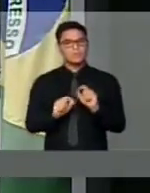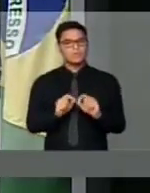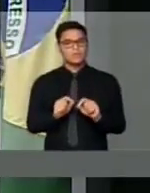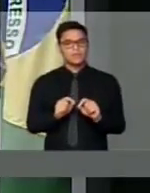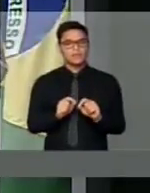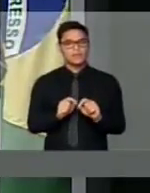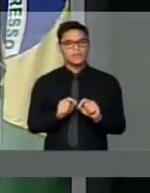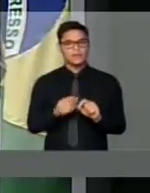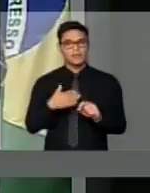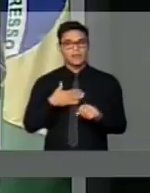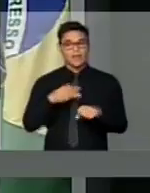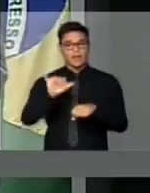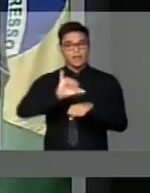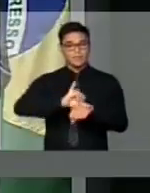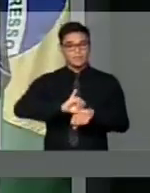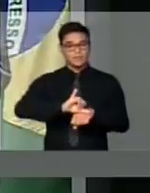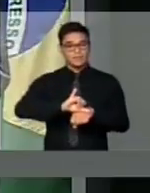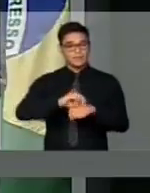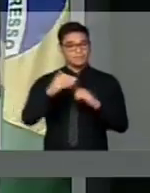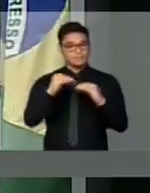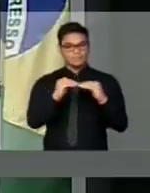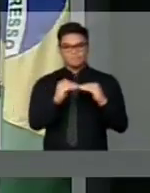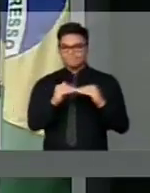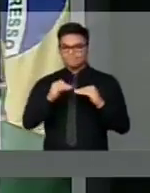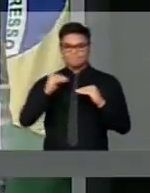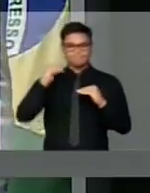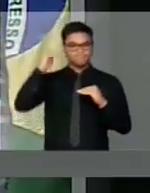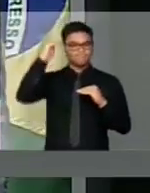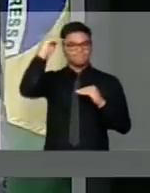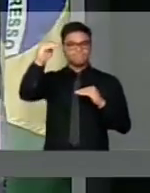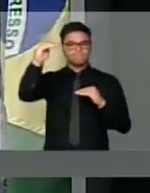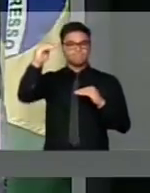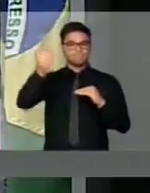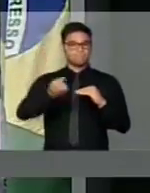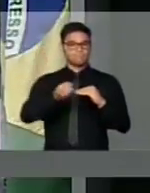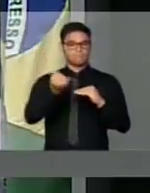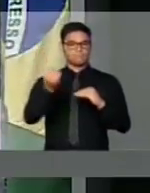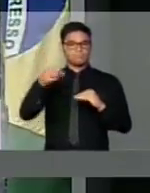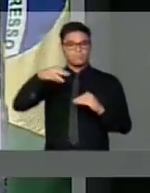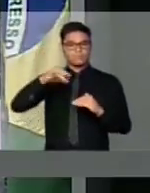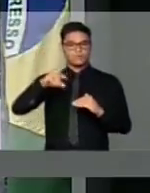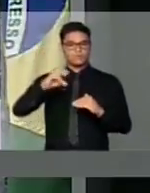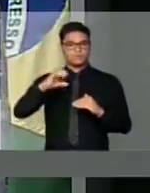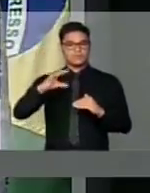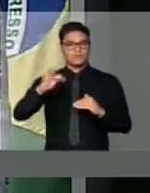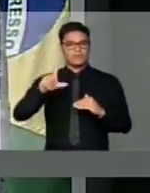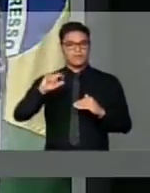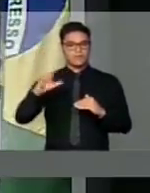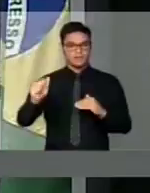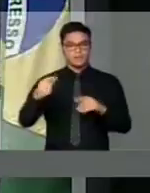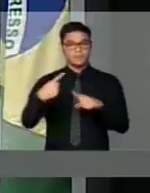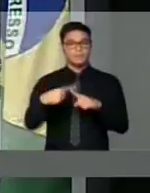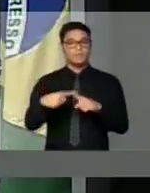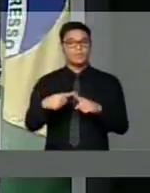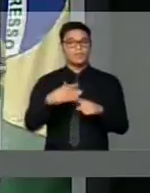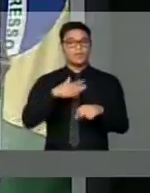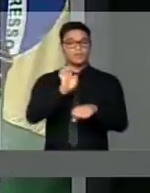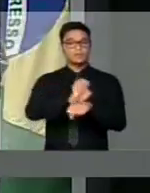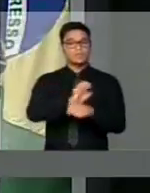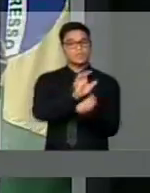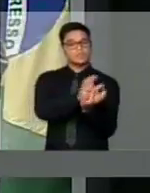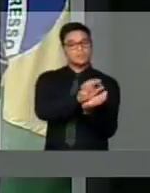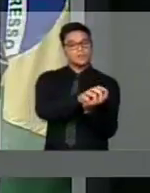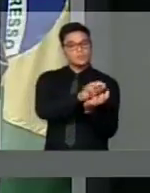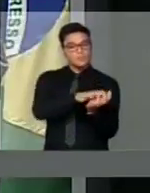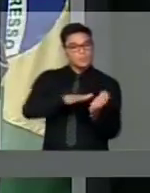só liderar os casos de microcefalia, ele lidera os casos de microcefalia porque também o estado de Pernambuco e a